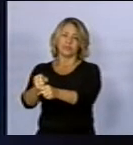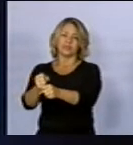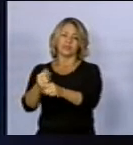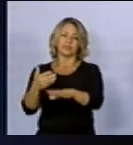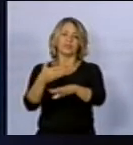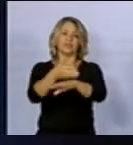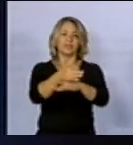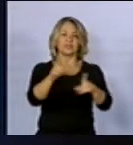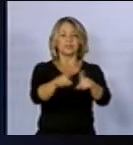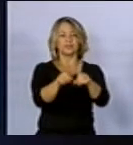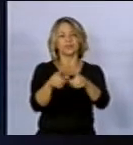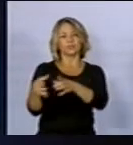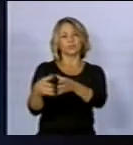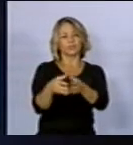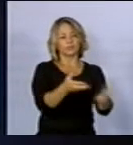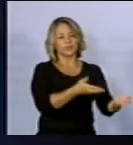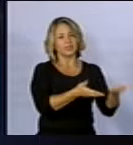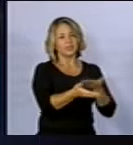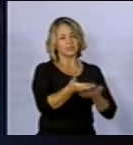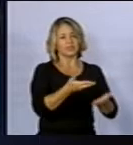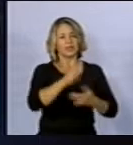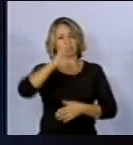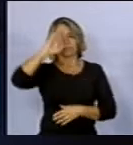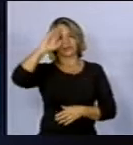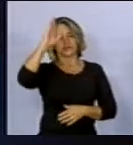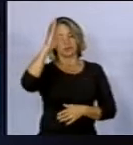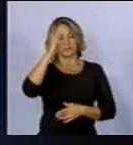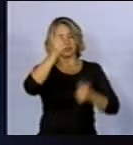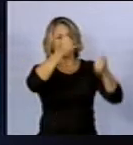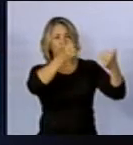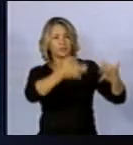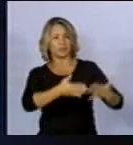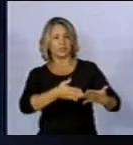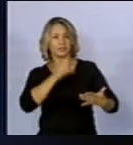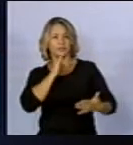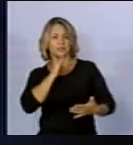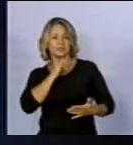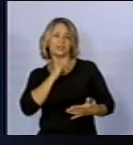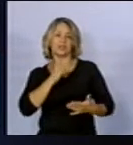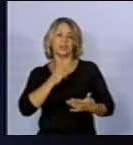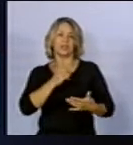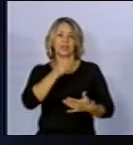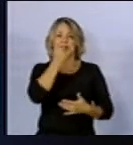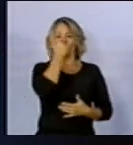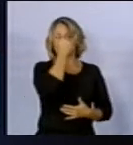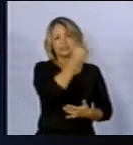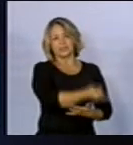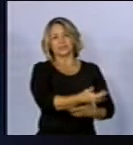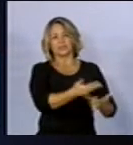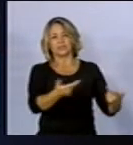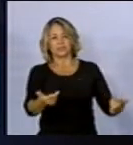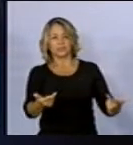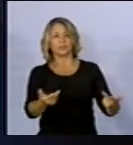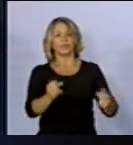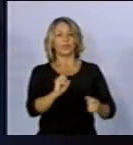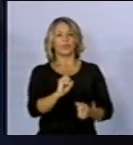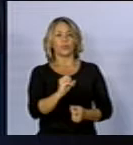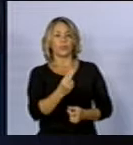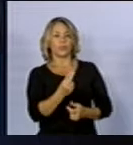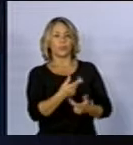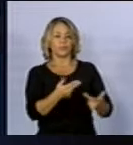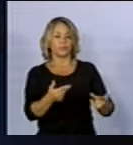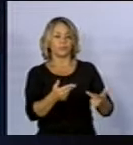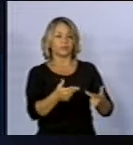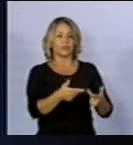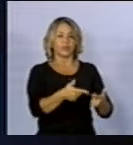relação e principalmente em se tratando de atentado ou acidentes de consumo ou fato do serviço